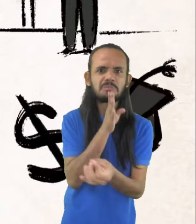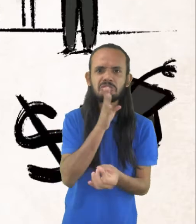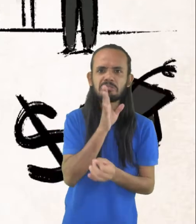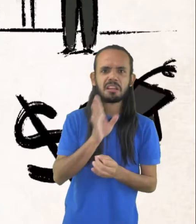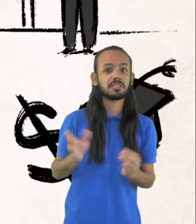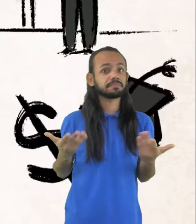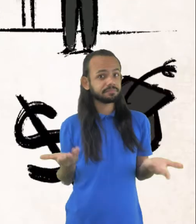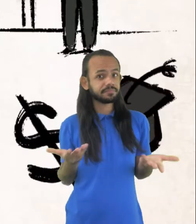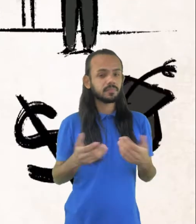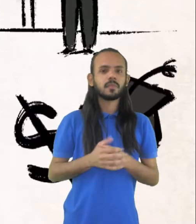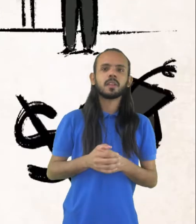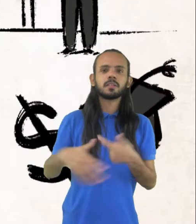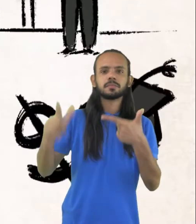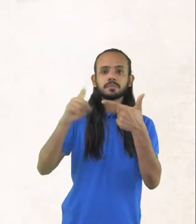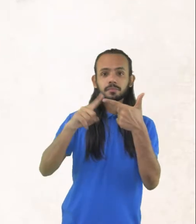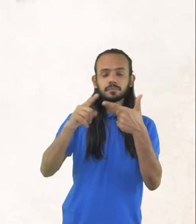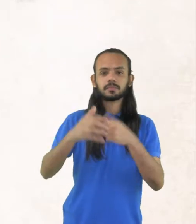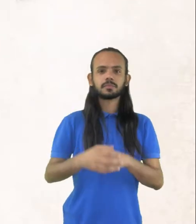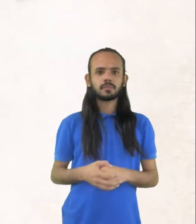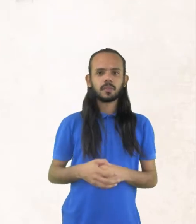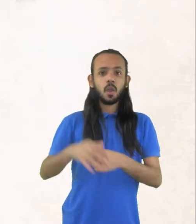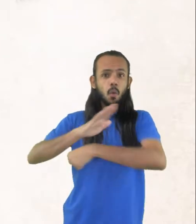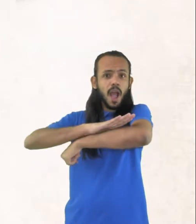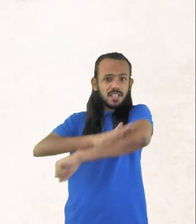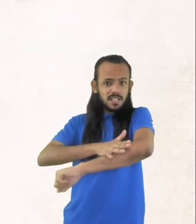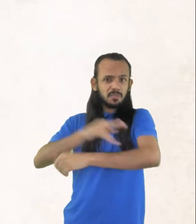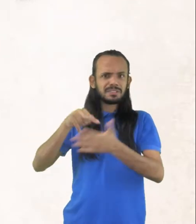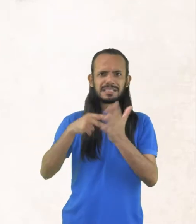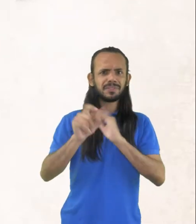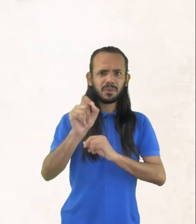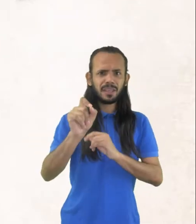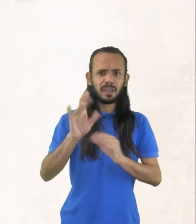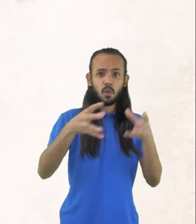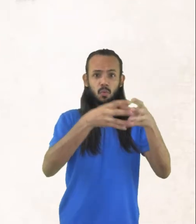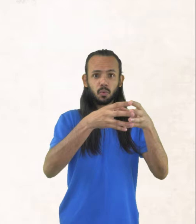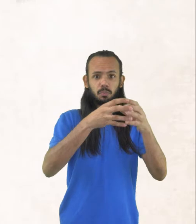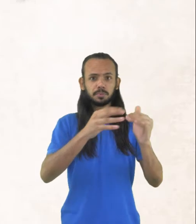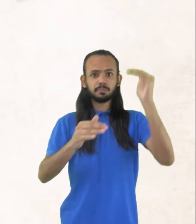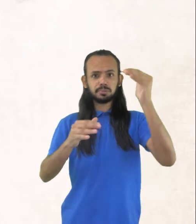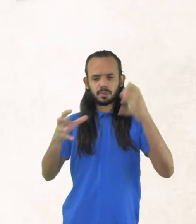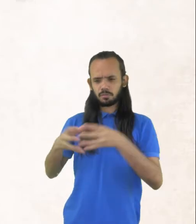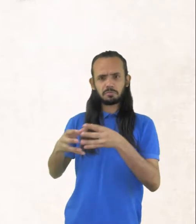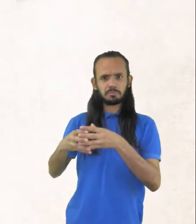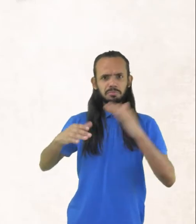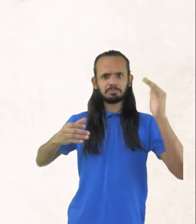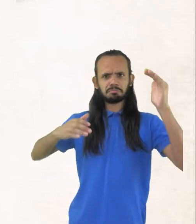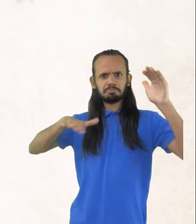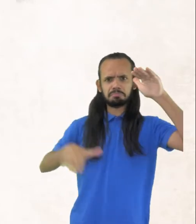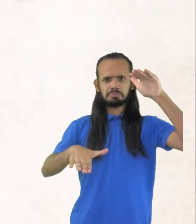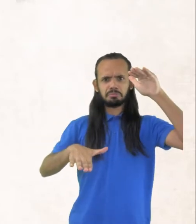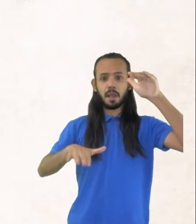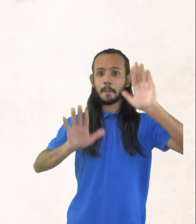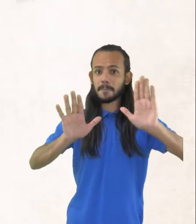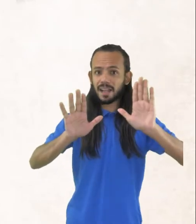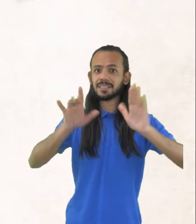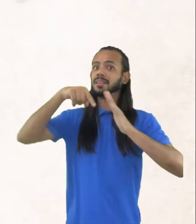a desigualdade racial que existe aqui. Fato número 2. O racismo parte do princípio de que um grupo racial é inferior a